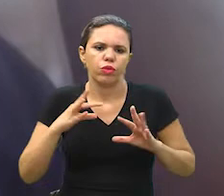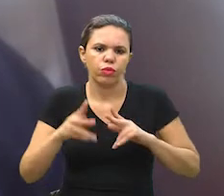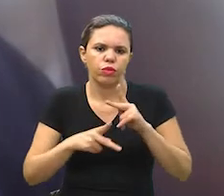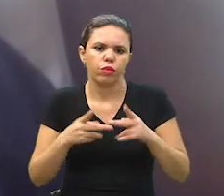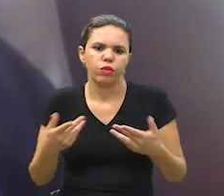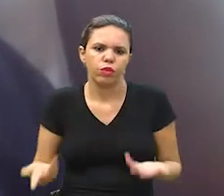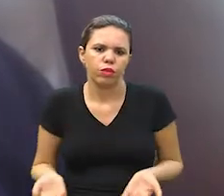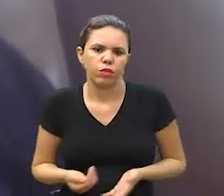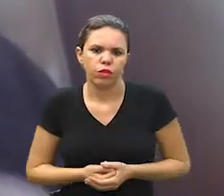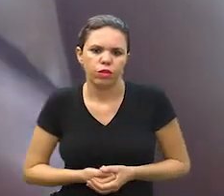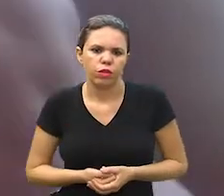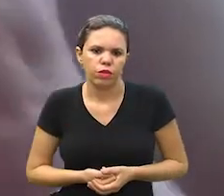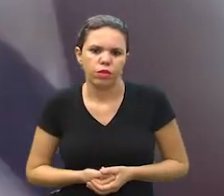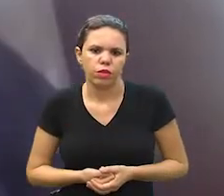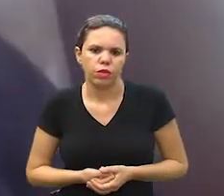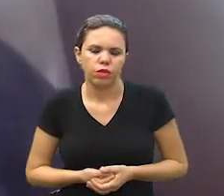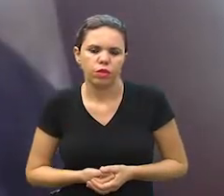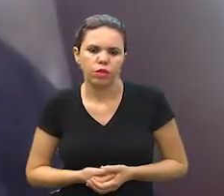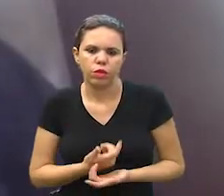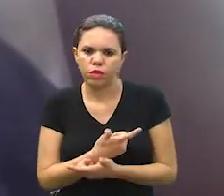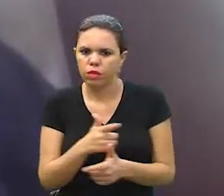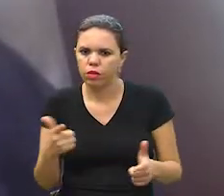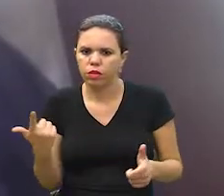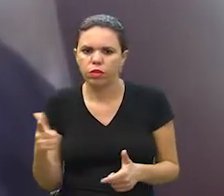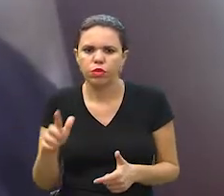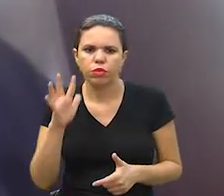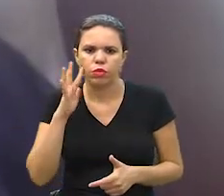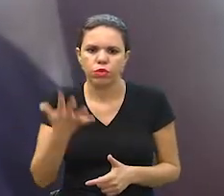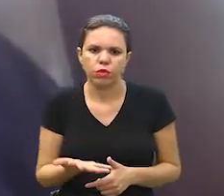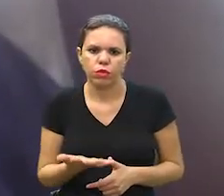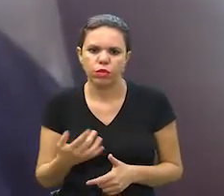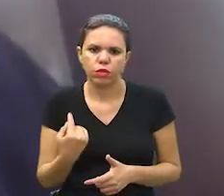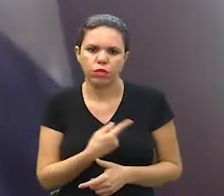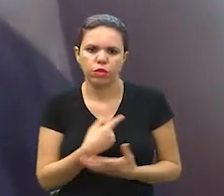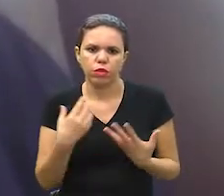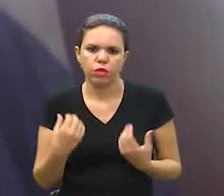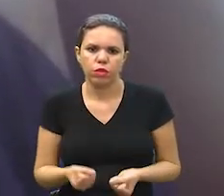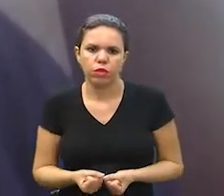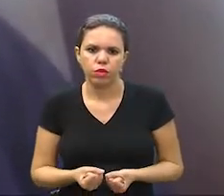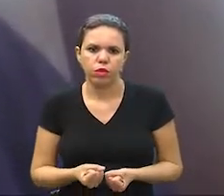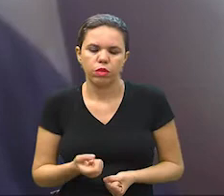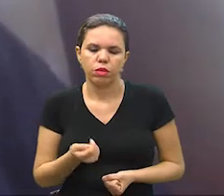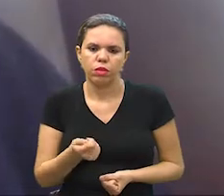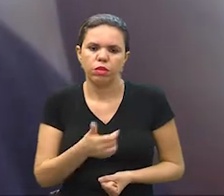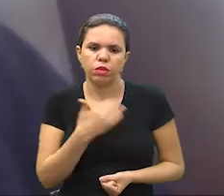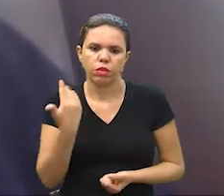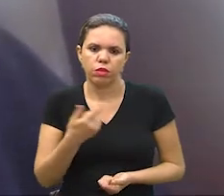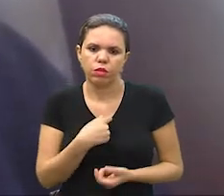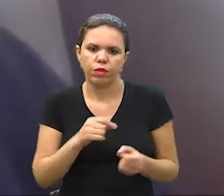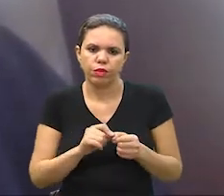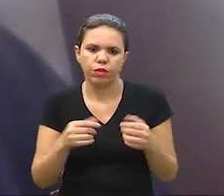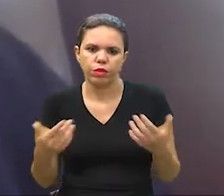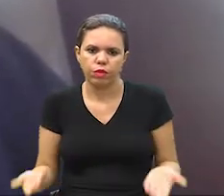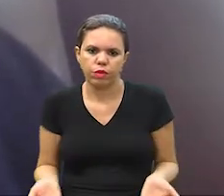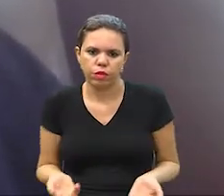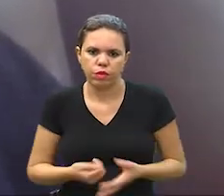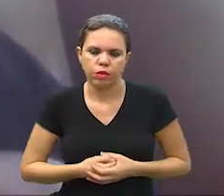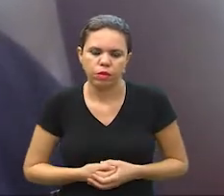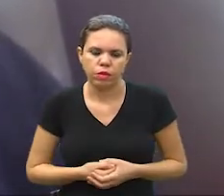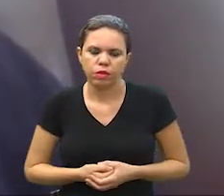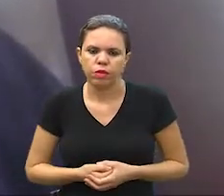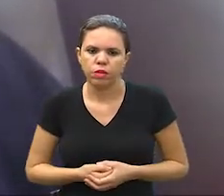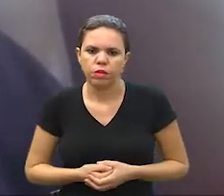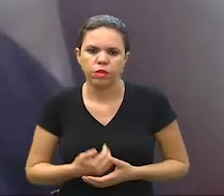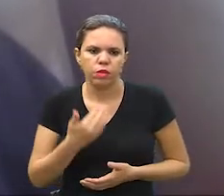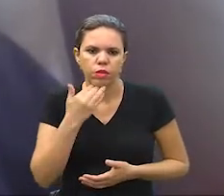todo mundo, mas que não teria outra saída a não ser que a gente assuma que tem que morrer. E é o que nós estamos fazendo.